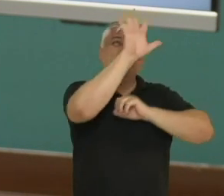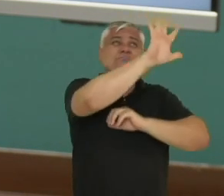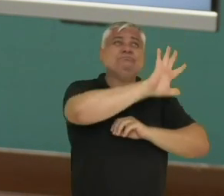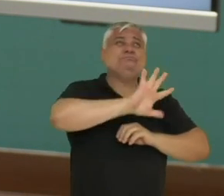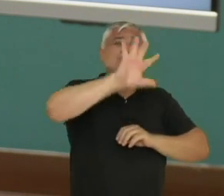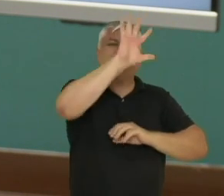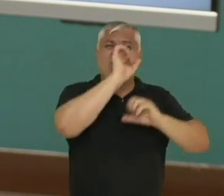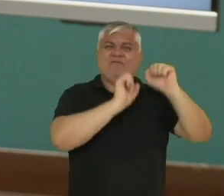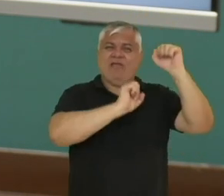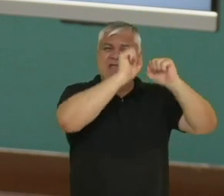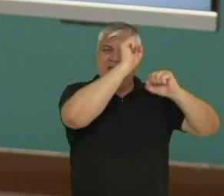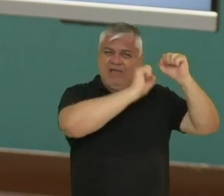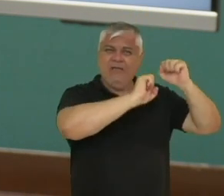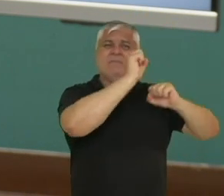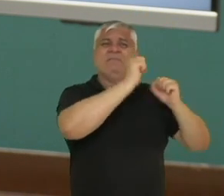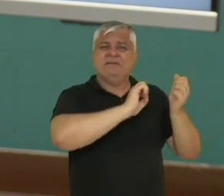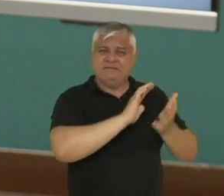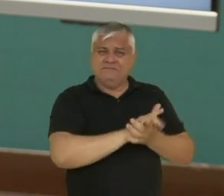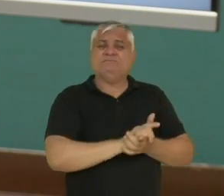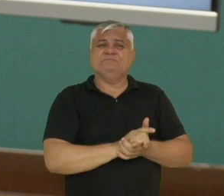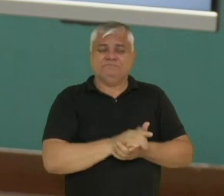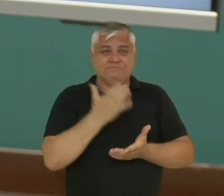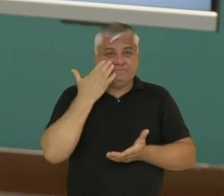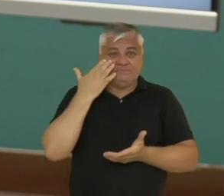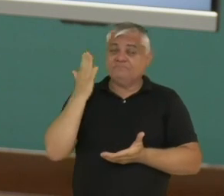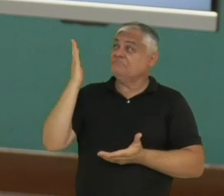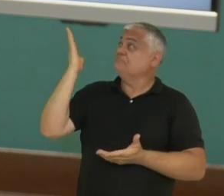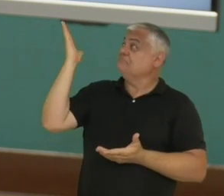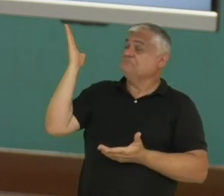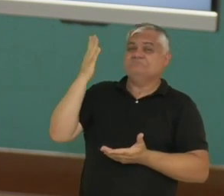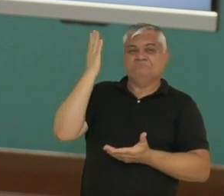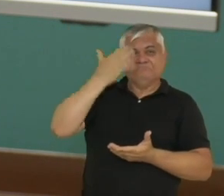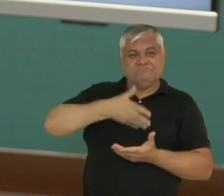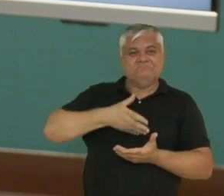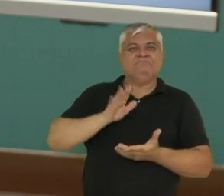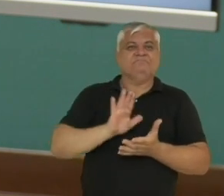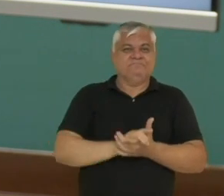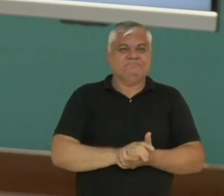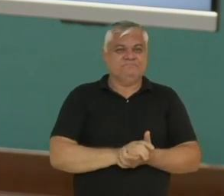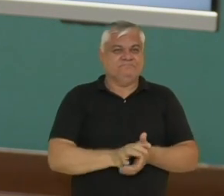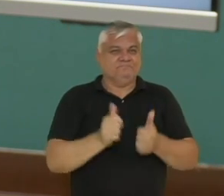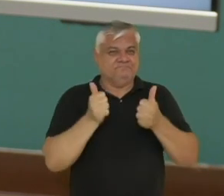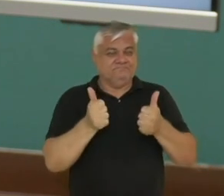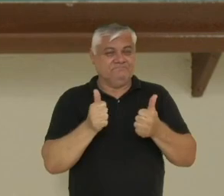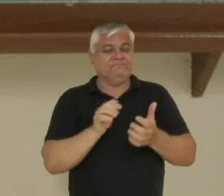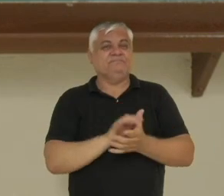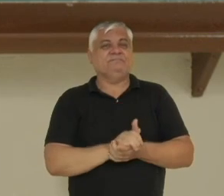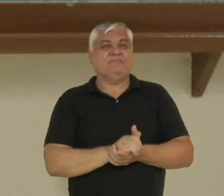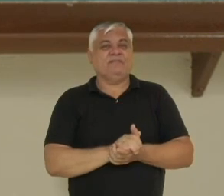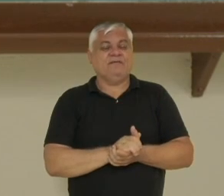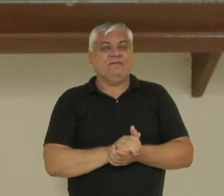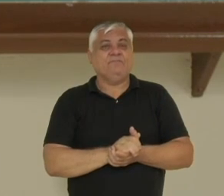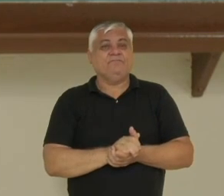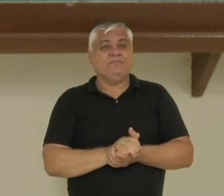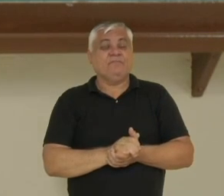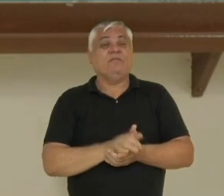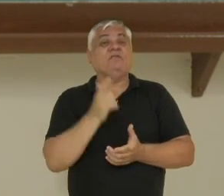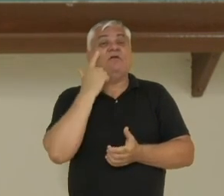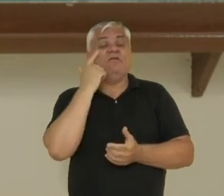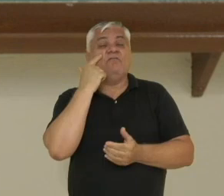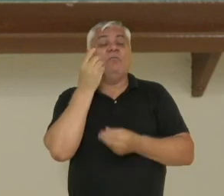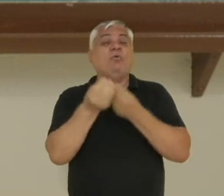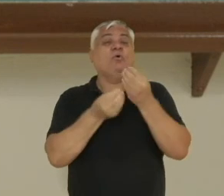Então, tanto atuais como futuras aí, né, que vocês estão vendo nesse mapa aqui então, tá bom? Então, nós vimos então o processo